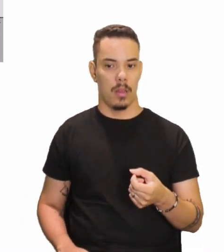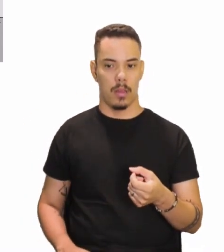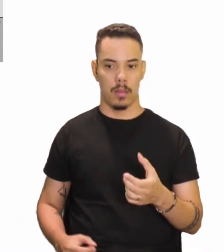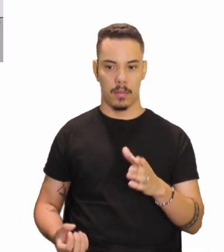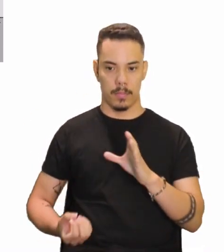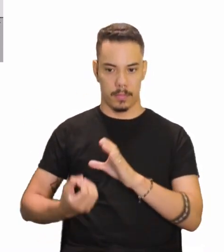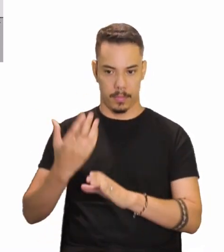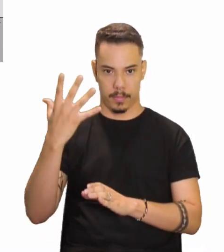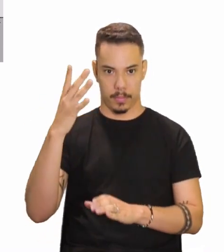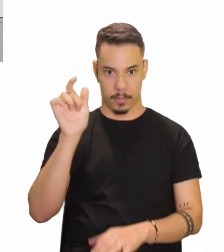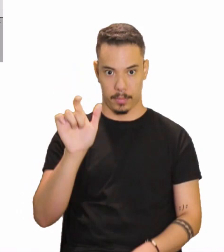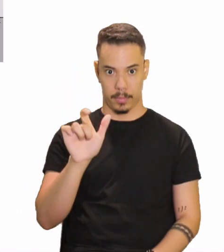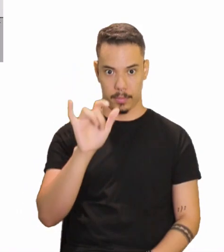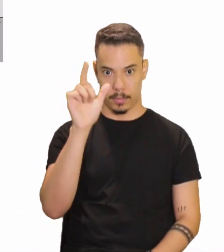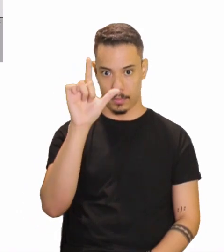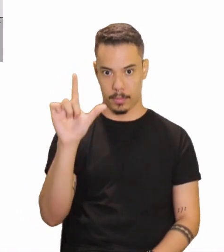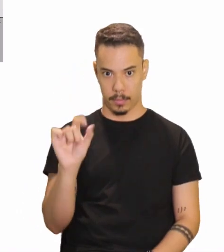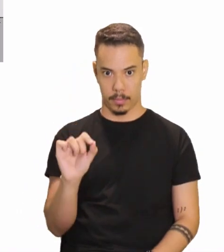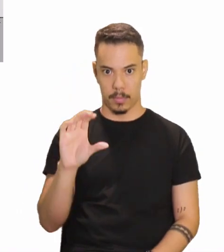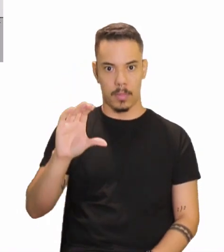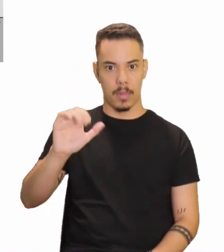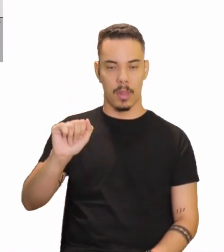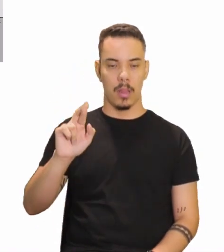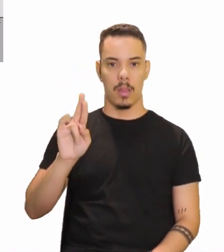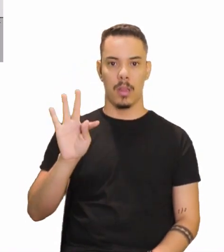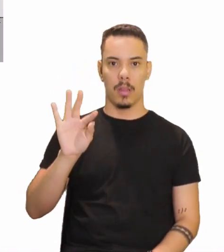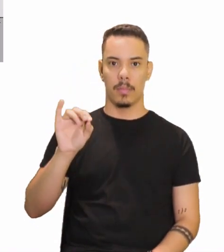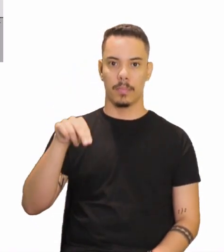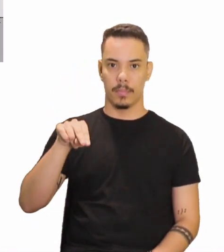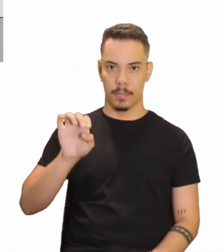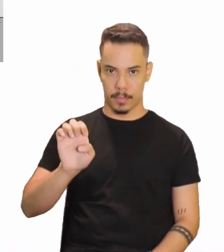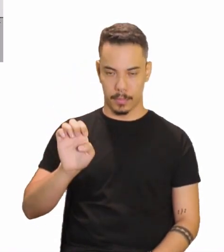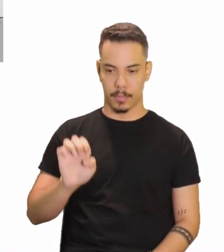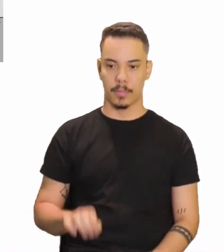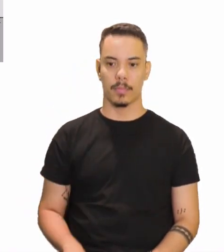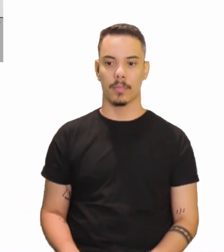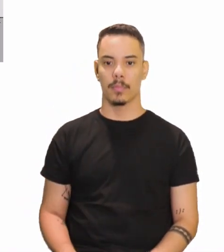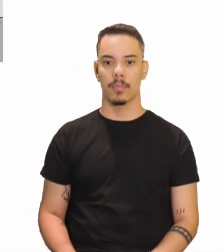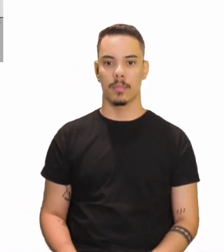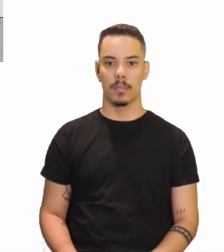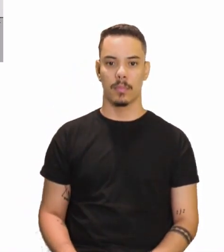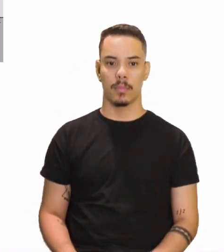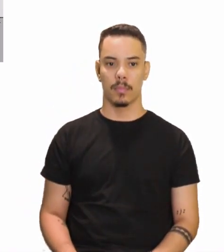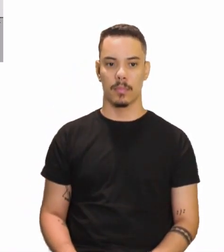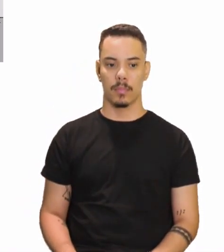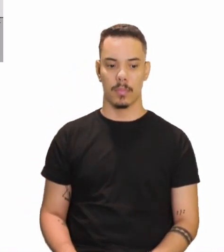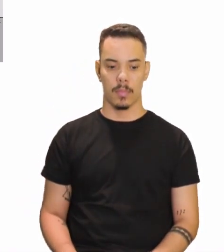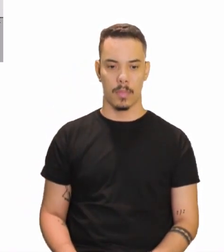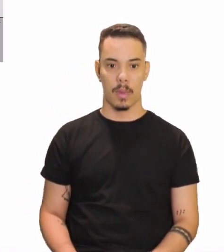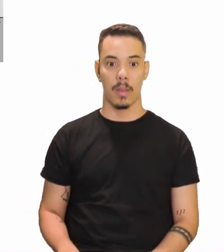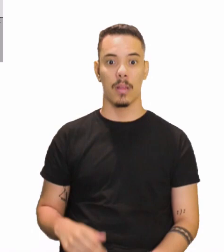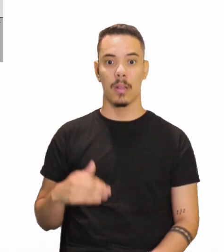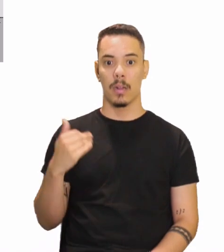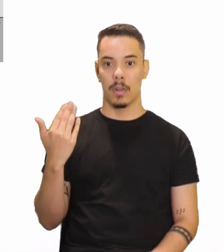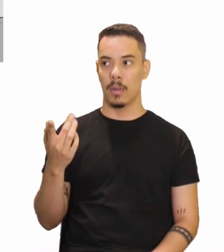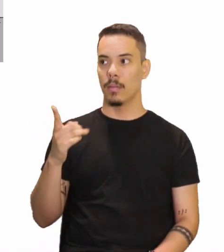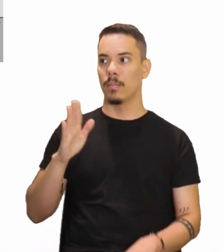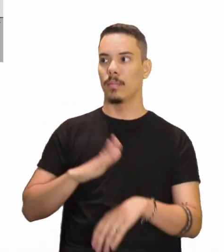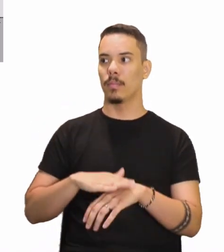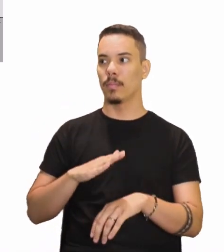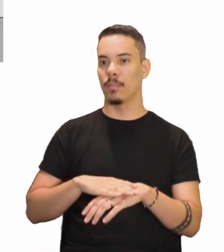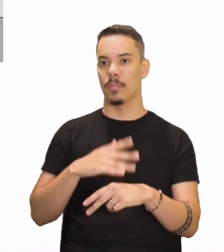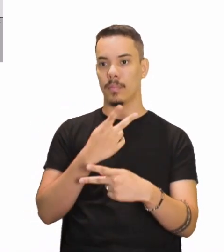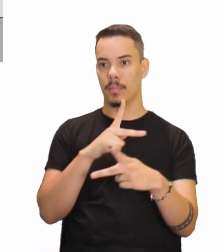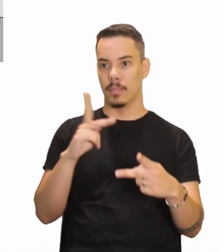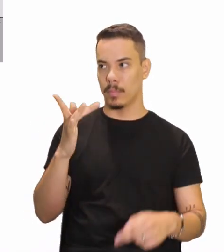palavra italiana que é cartoon on on o cartoon para